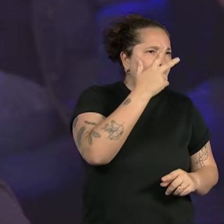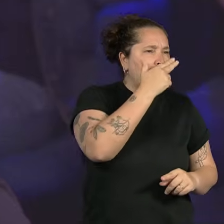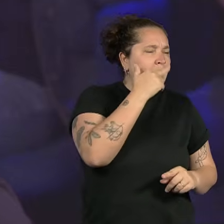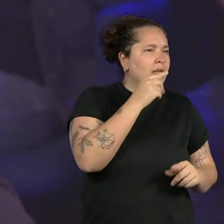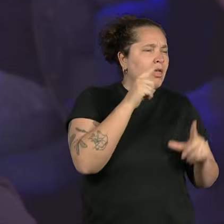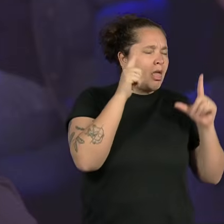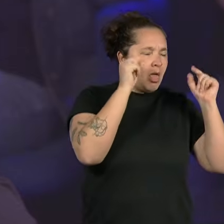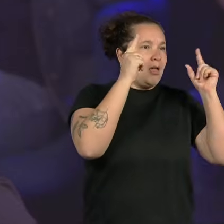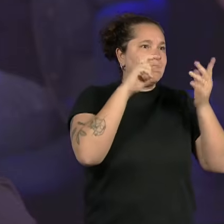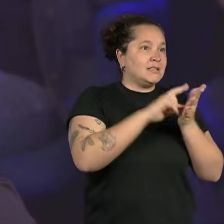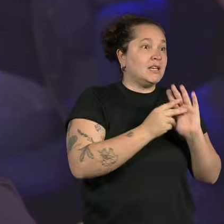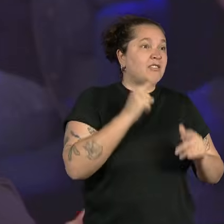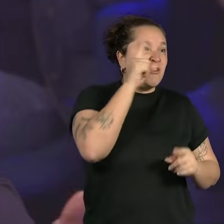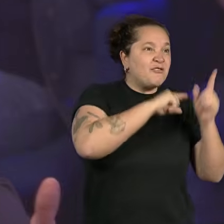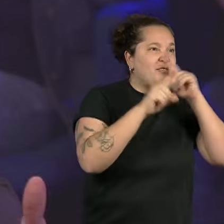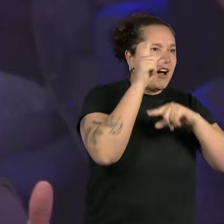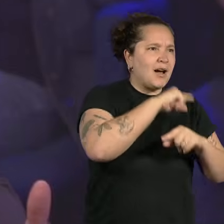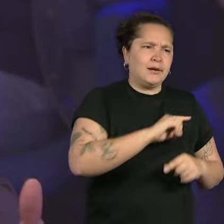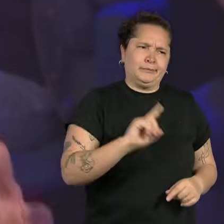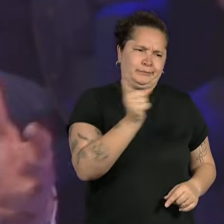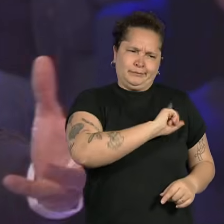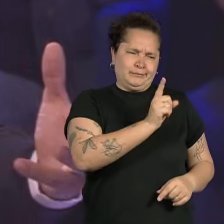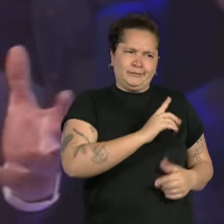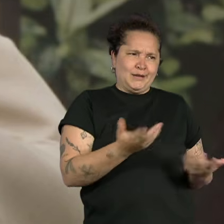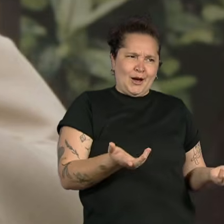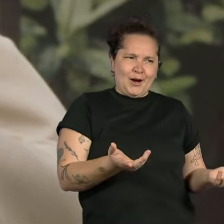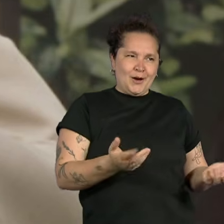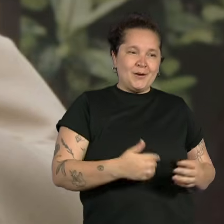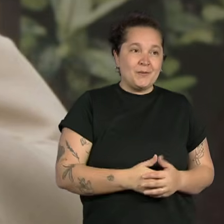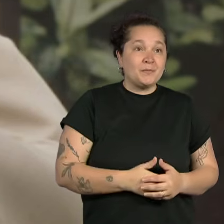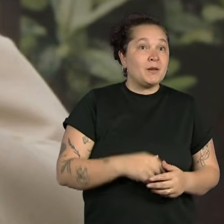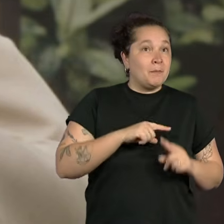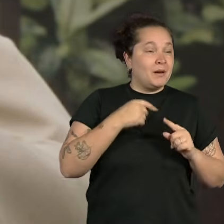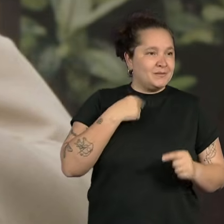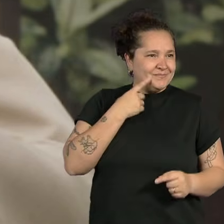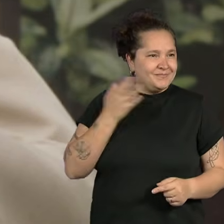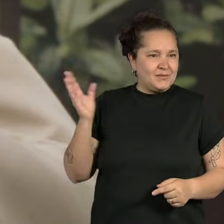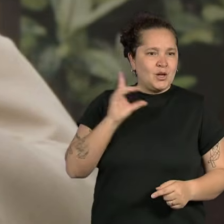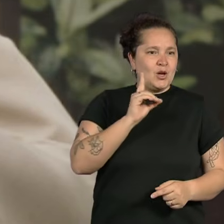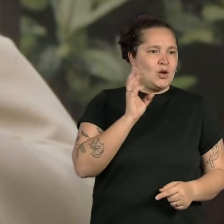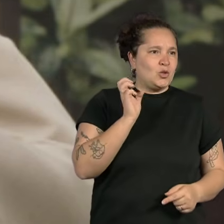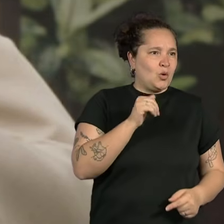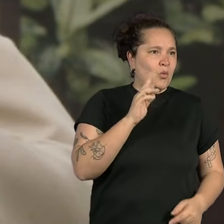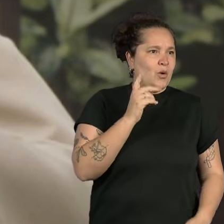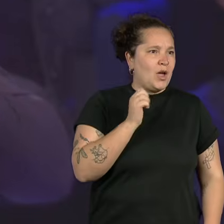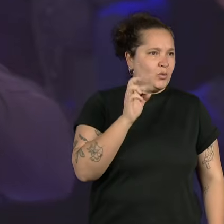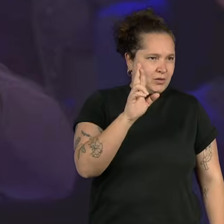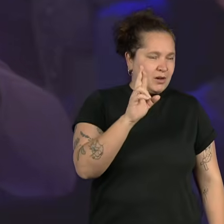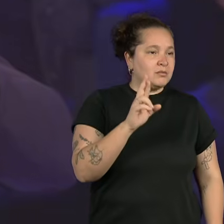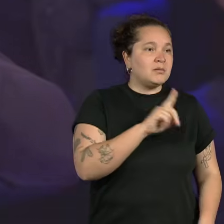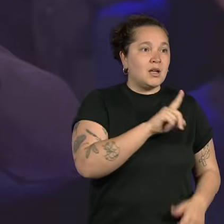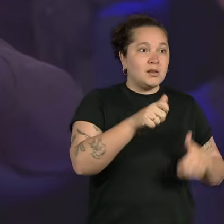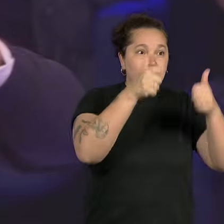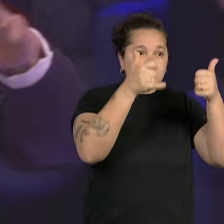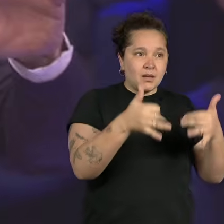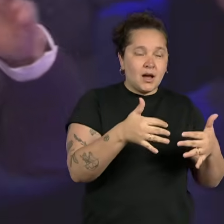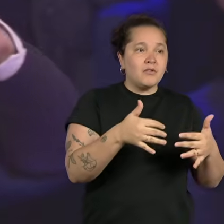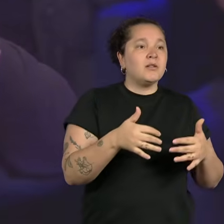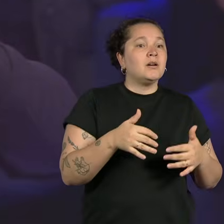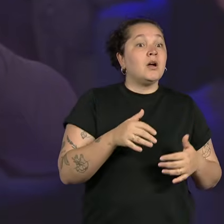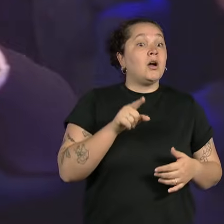Santo, não é Deus. Mas é estranho, né? O Dom Helder também falava isso, né? No momento que você fala...